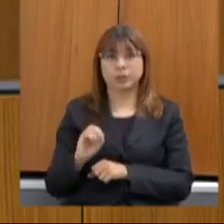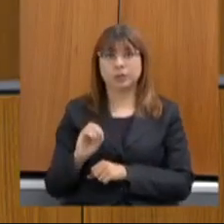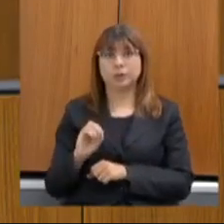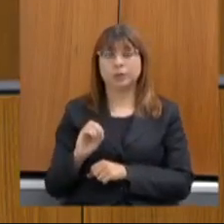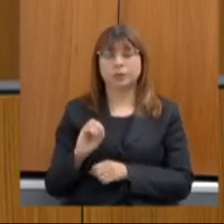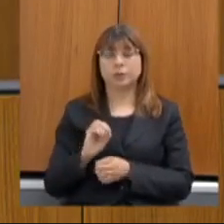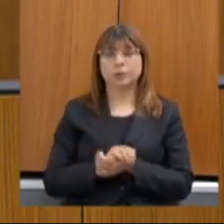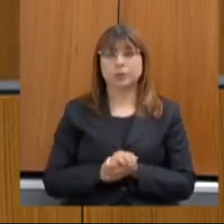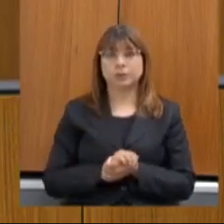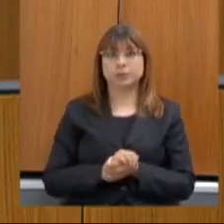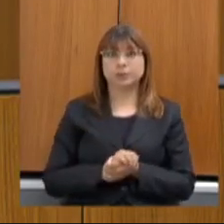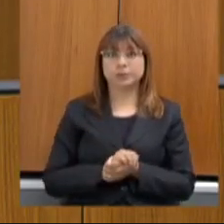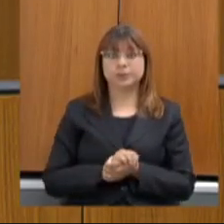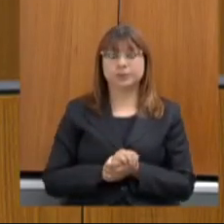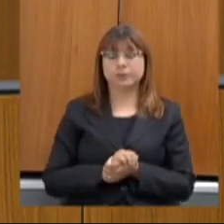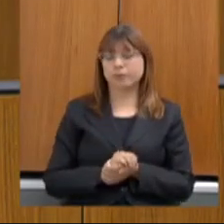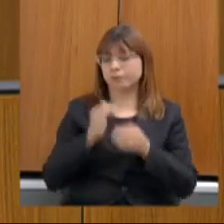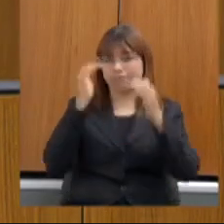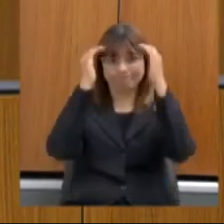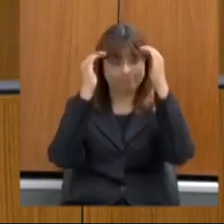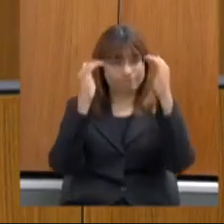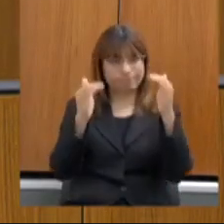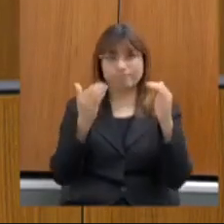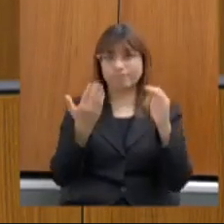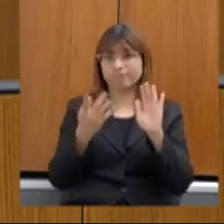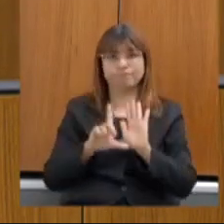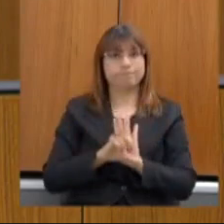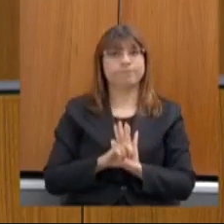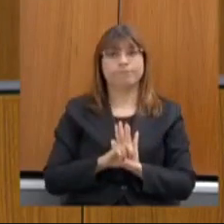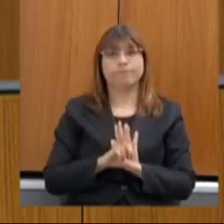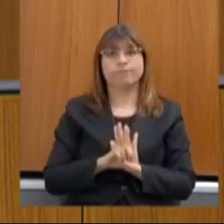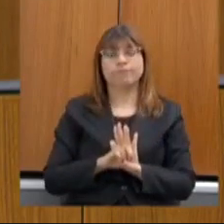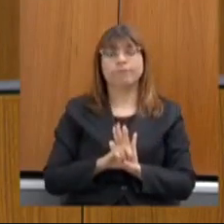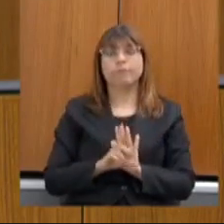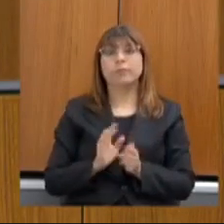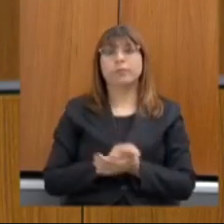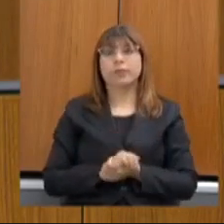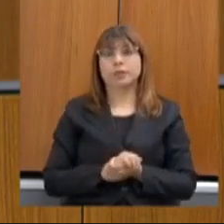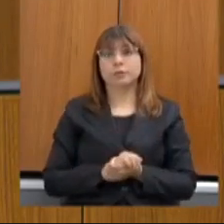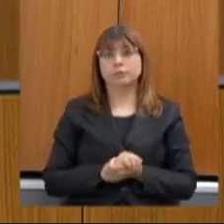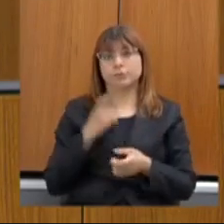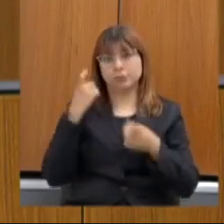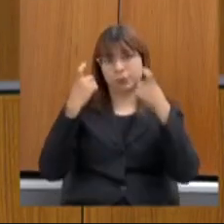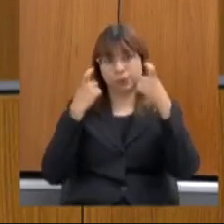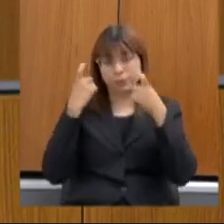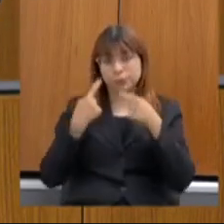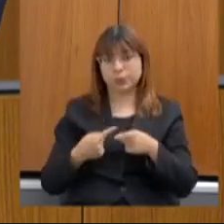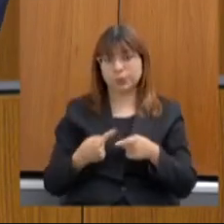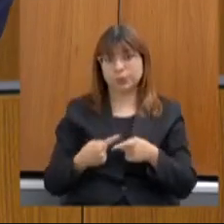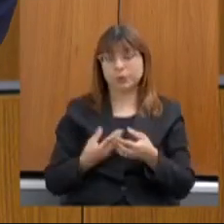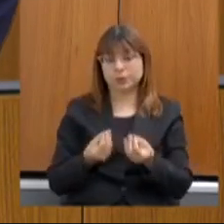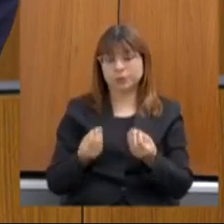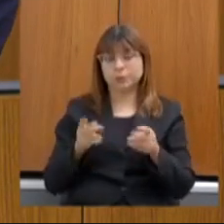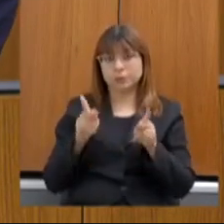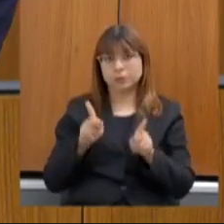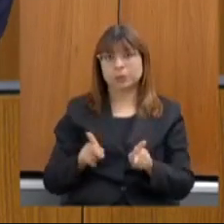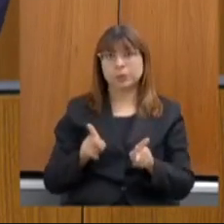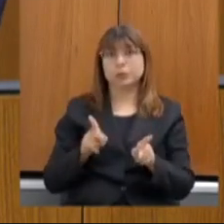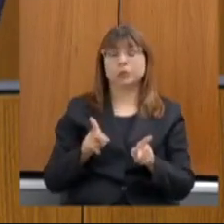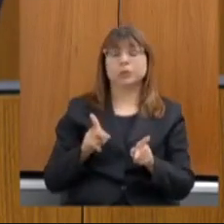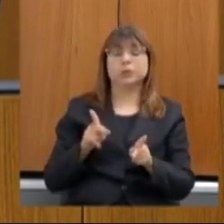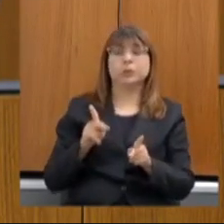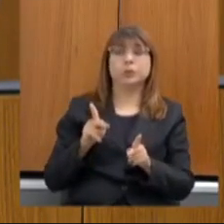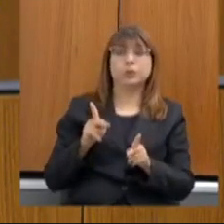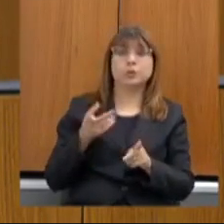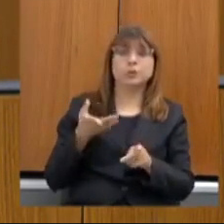cumprir aí as recomendações legais essa é uma preocupação porque a quantidade de gente está investindo que